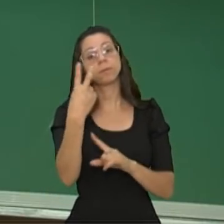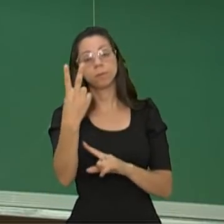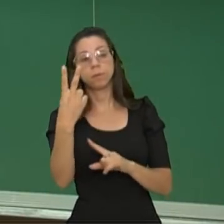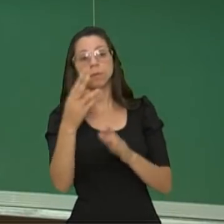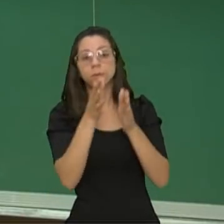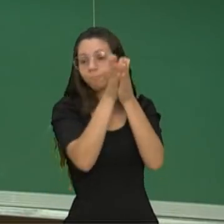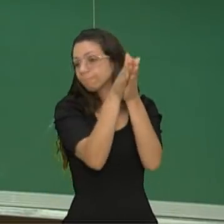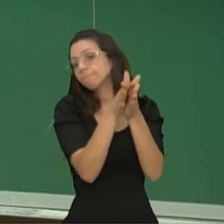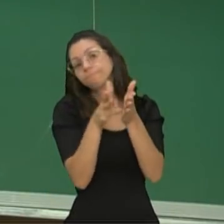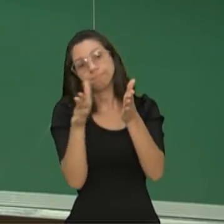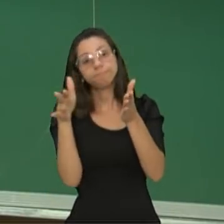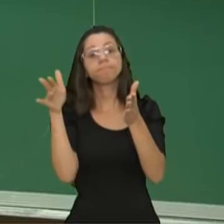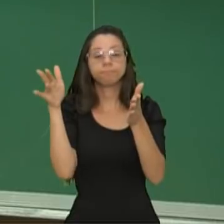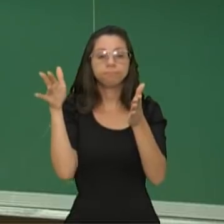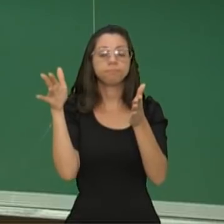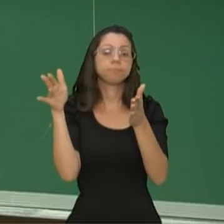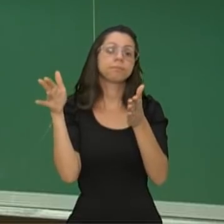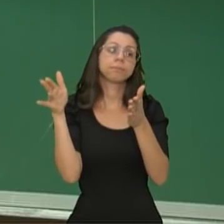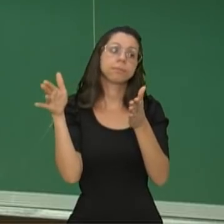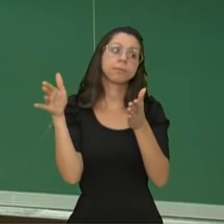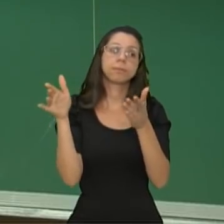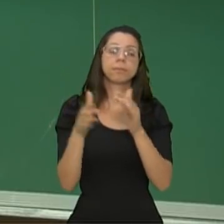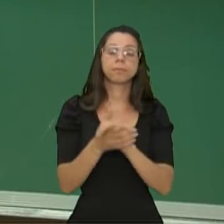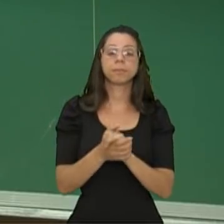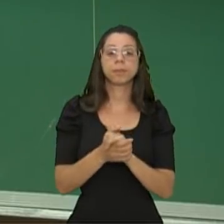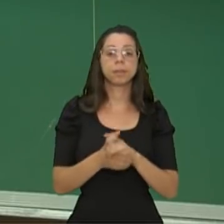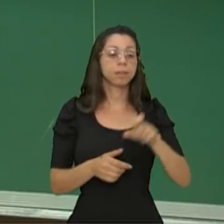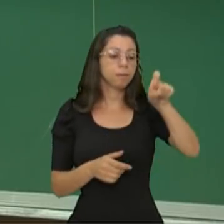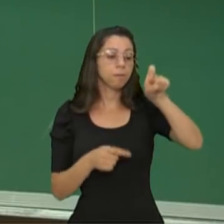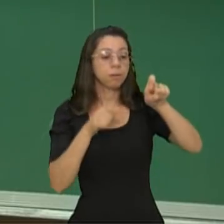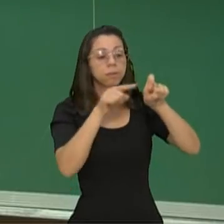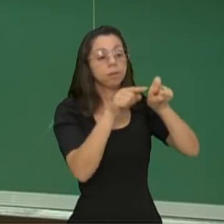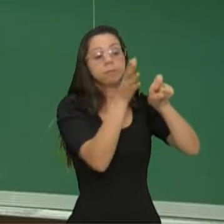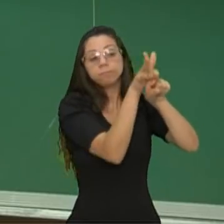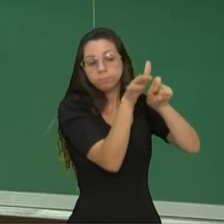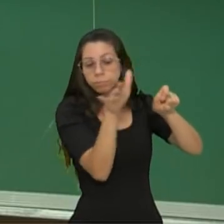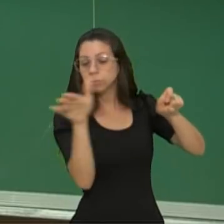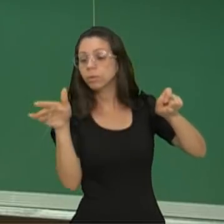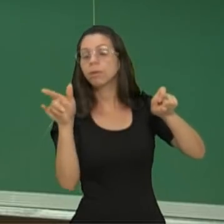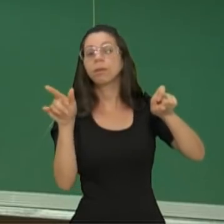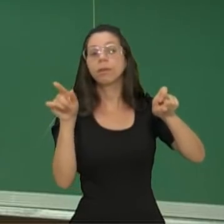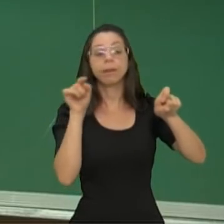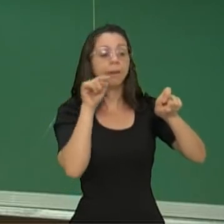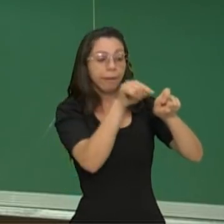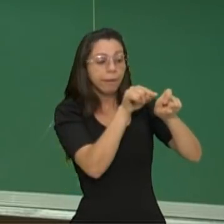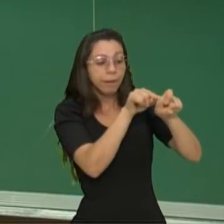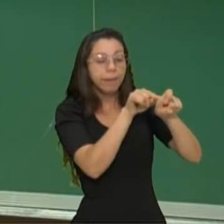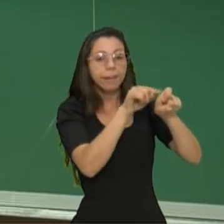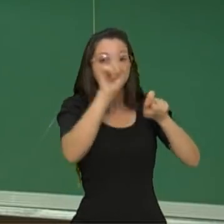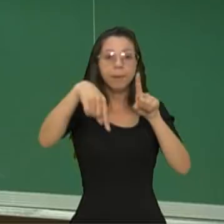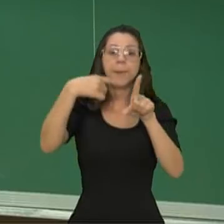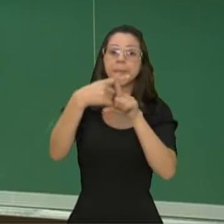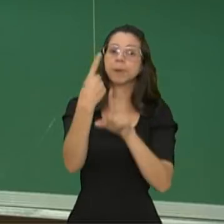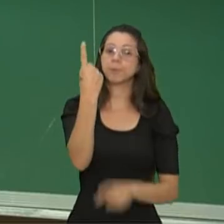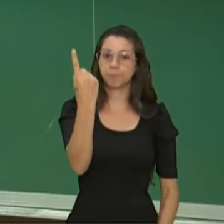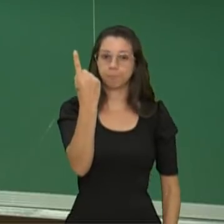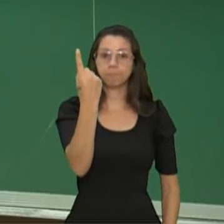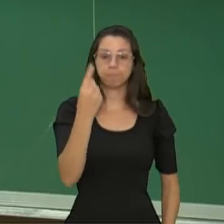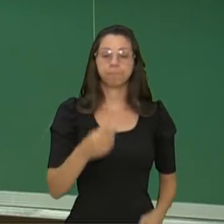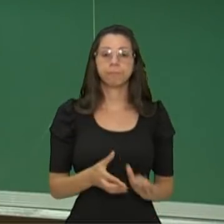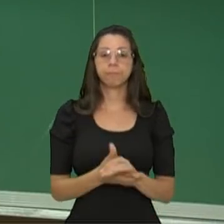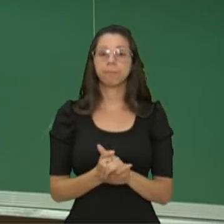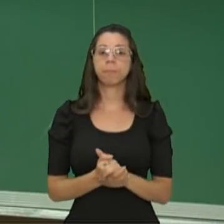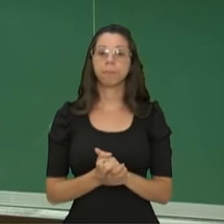assim sucessivamente. Se eu determino o valor desse, o consecutivo dele é ele mais uma unidade. Ok?